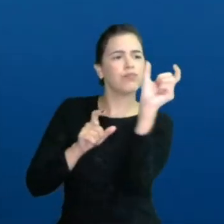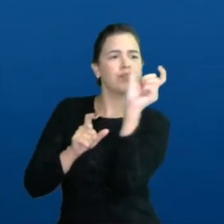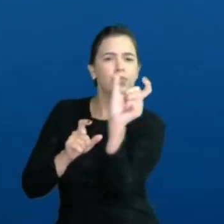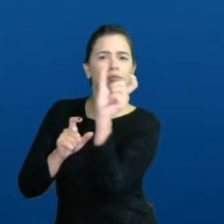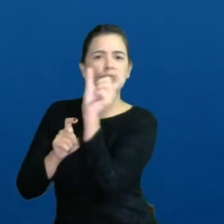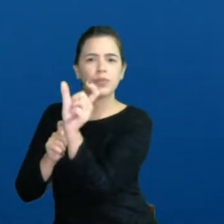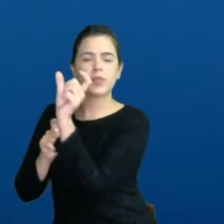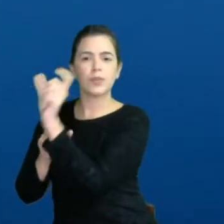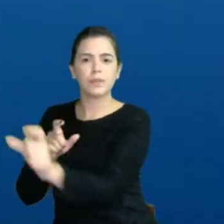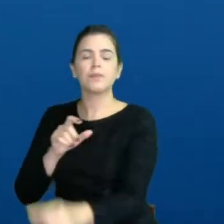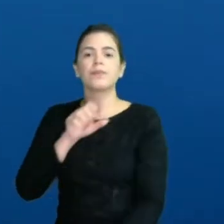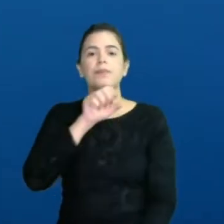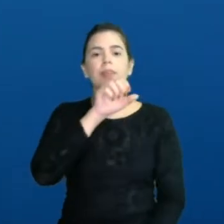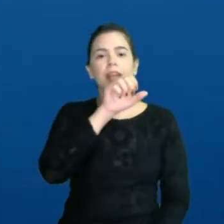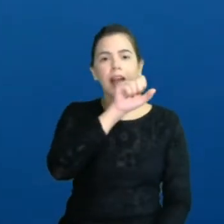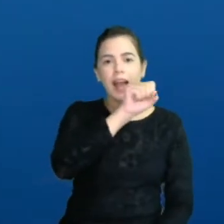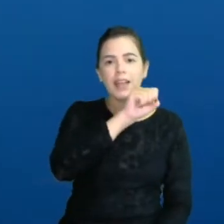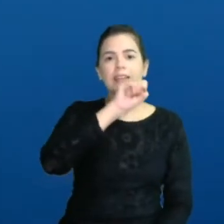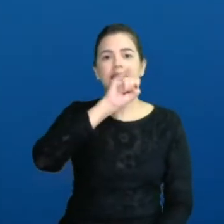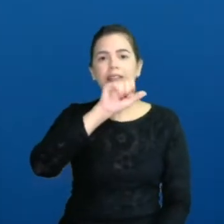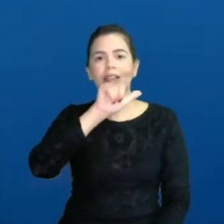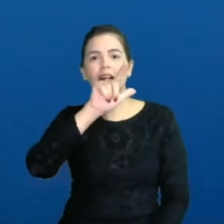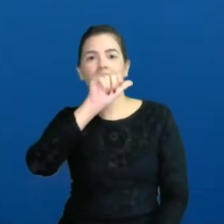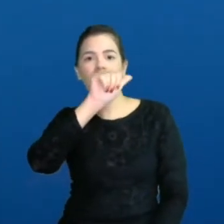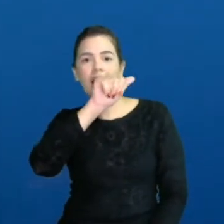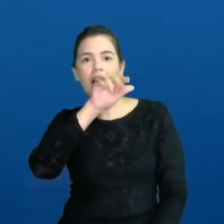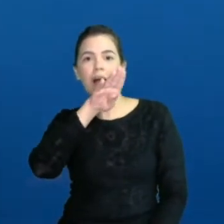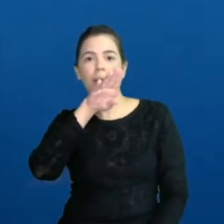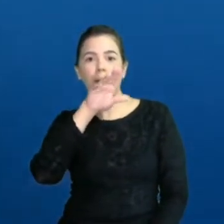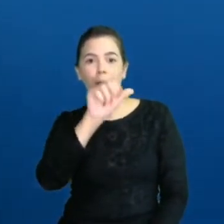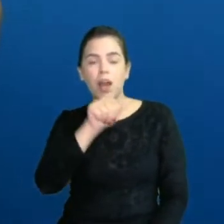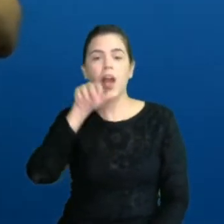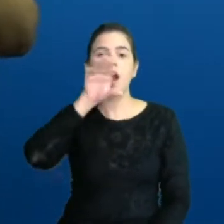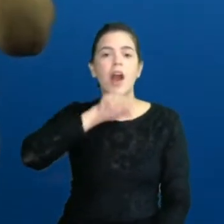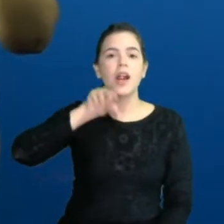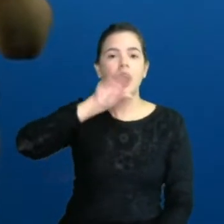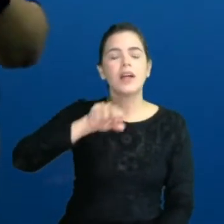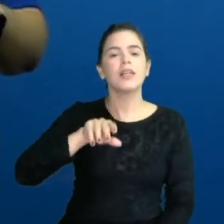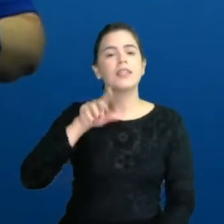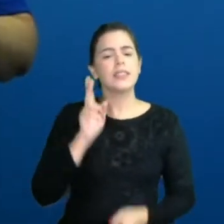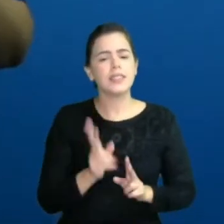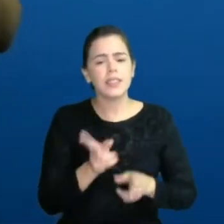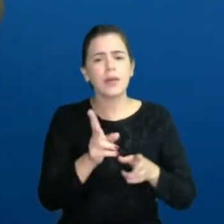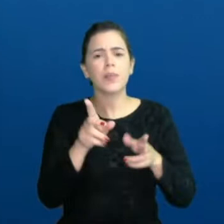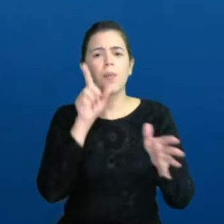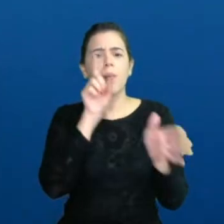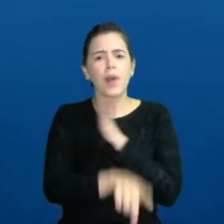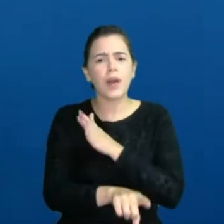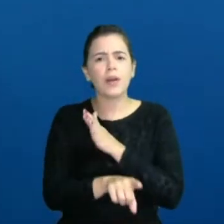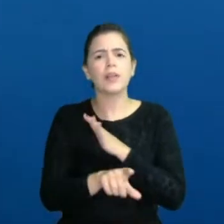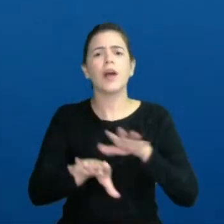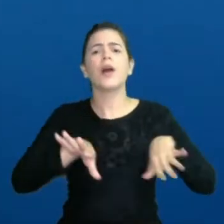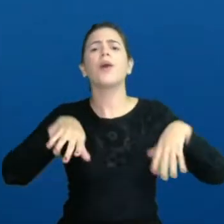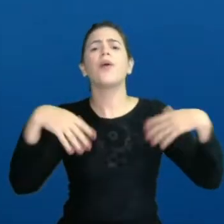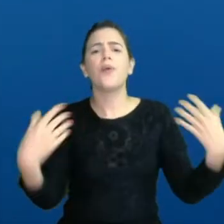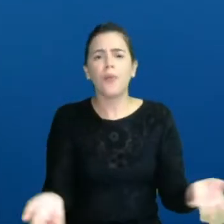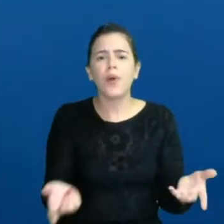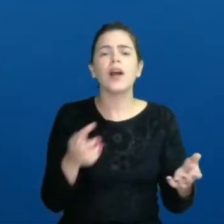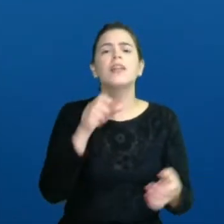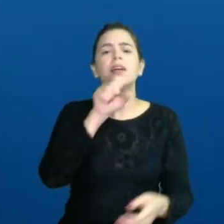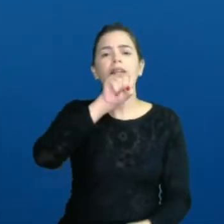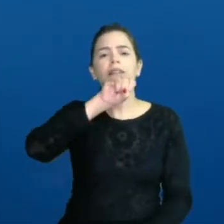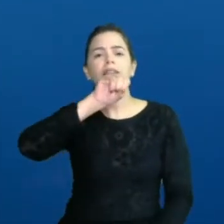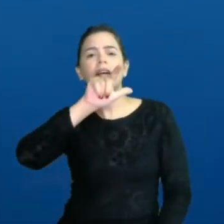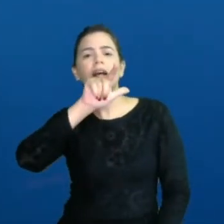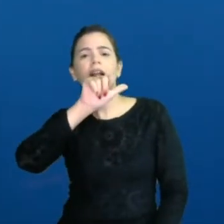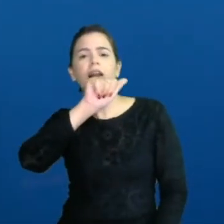as sílabas são os pedacinhos orais. Lembra da boquinha? Então, toda vez que alguém perguntar para você quantas sílabas tem essa